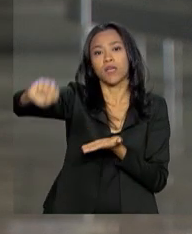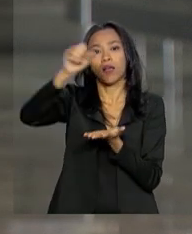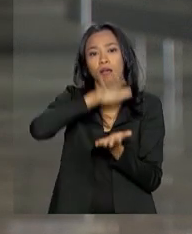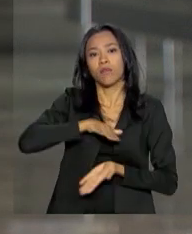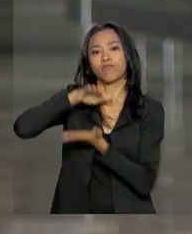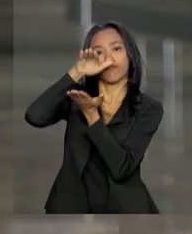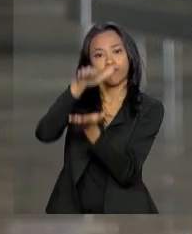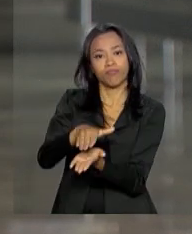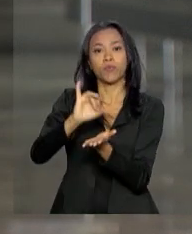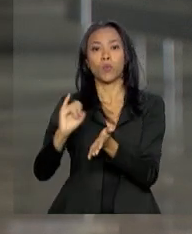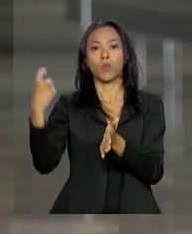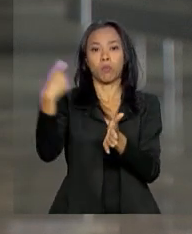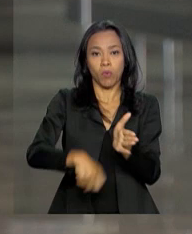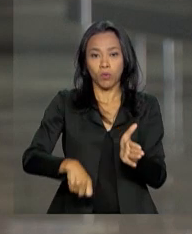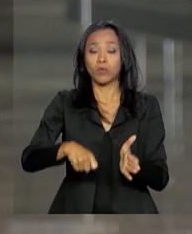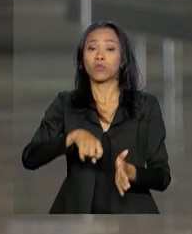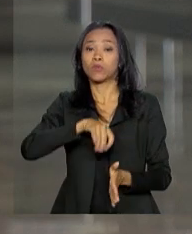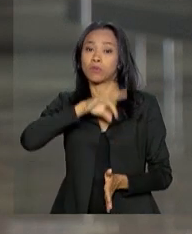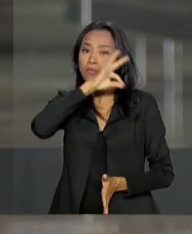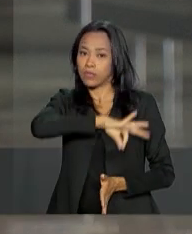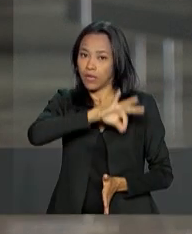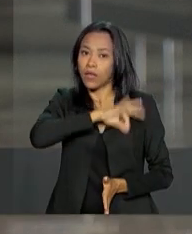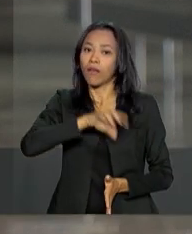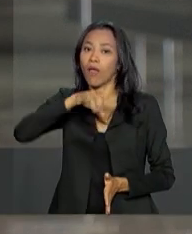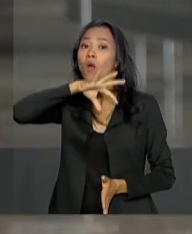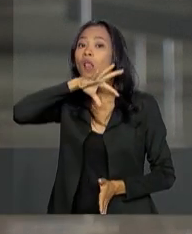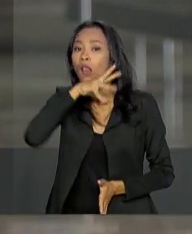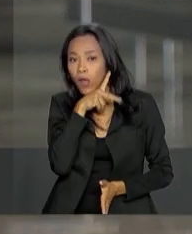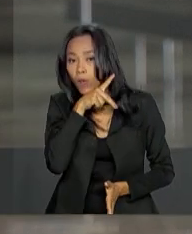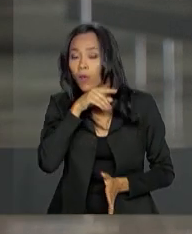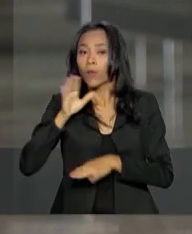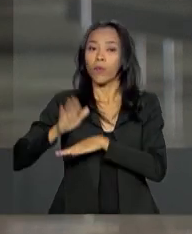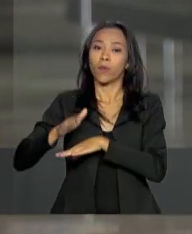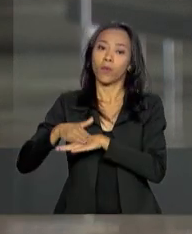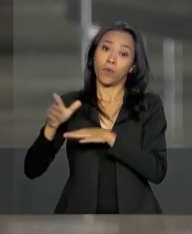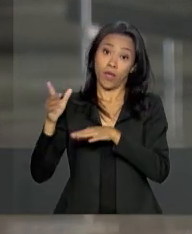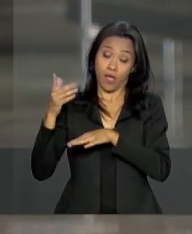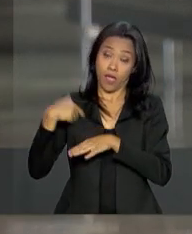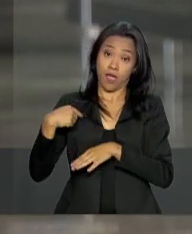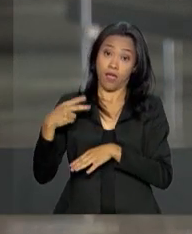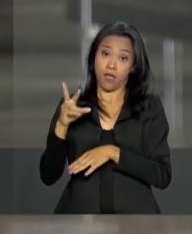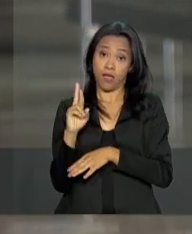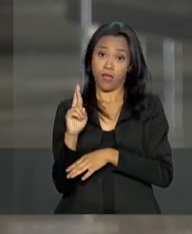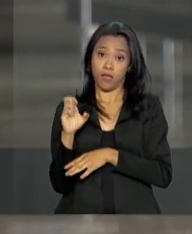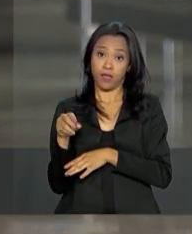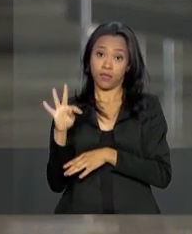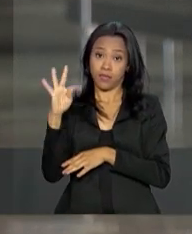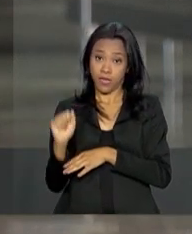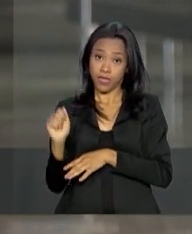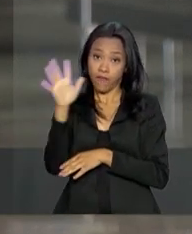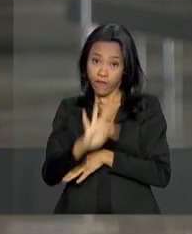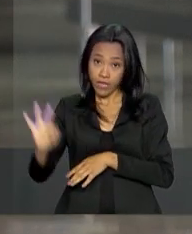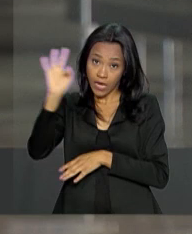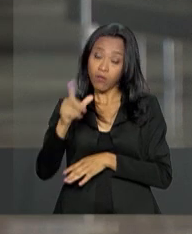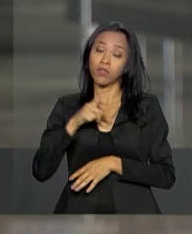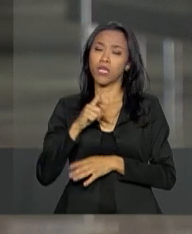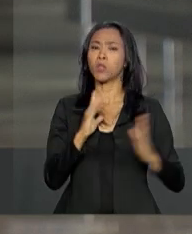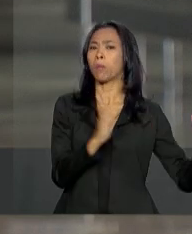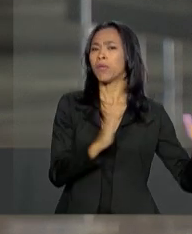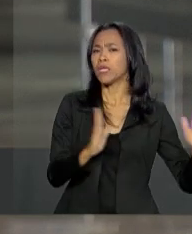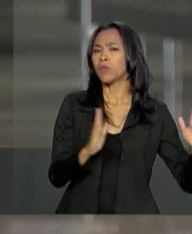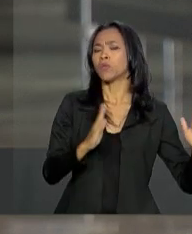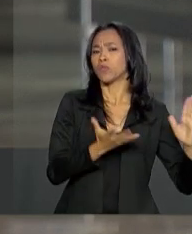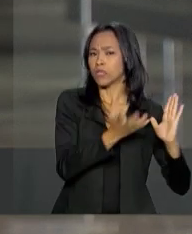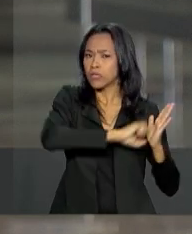de renda 2018 segundo a receita federal este lote também contempla restituições residuais do período de